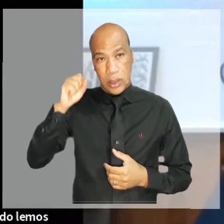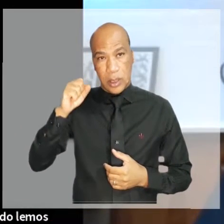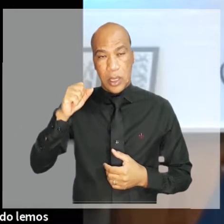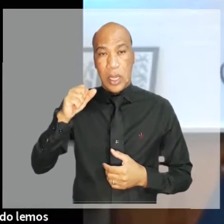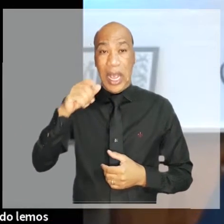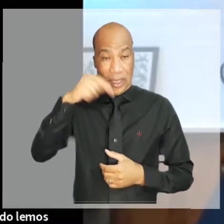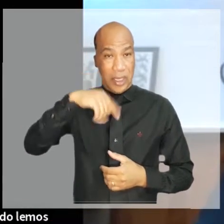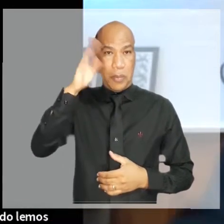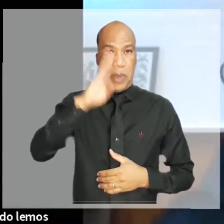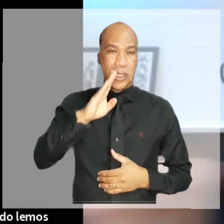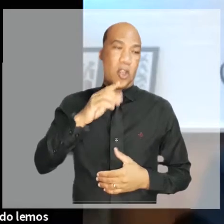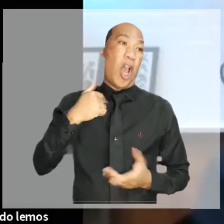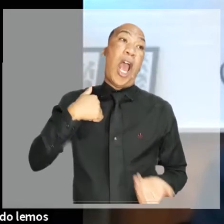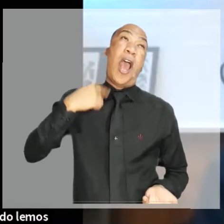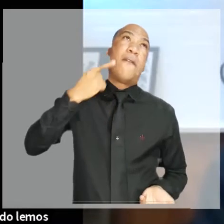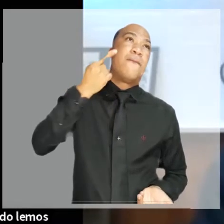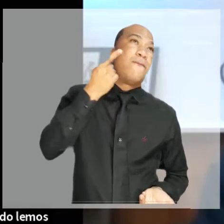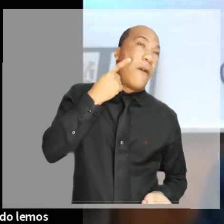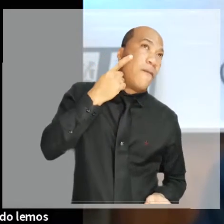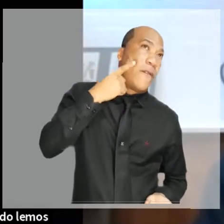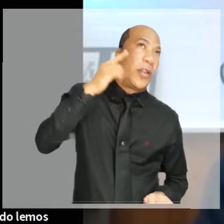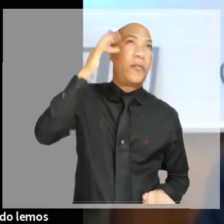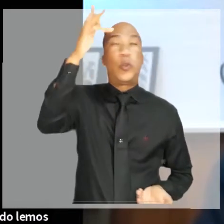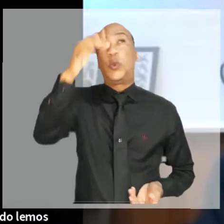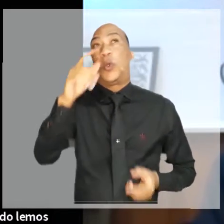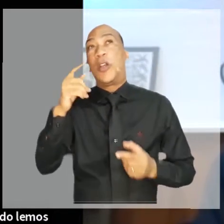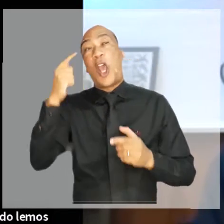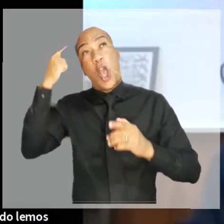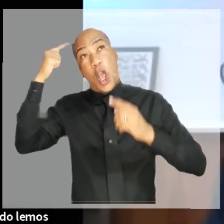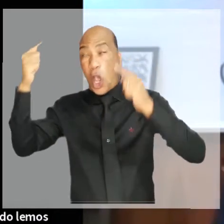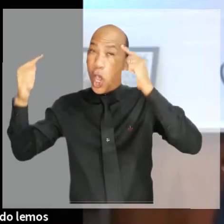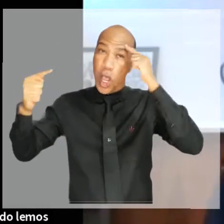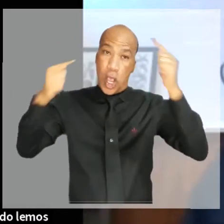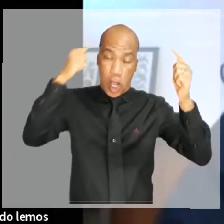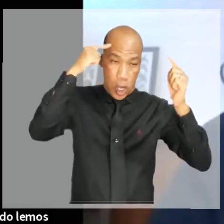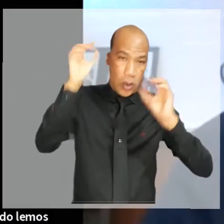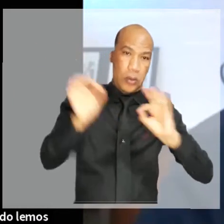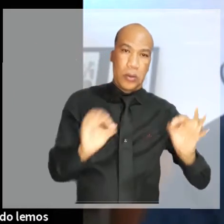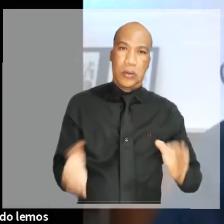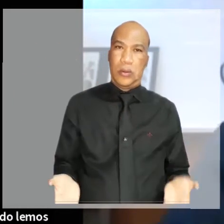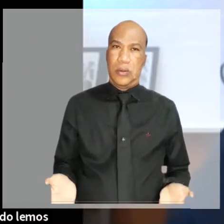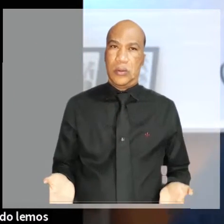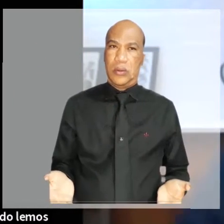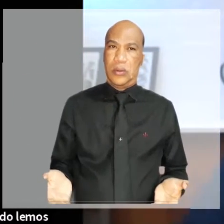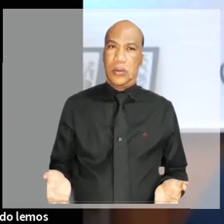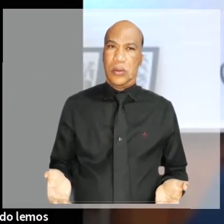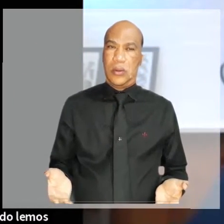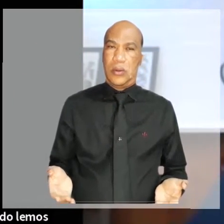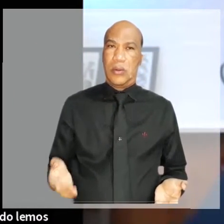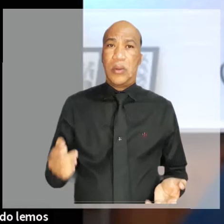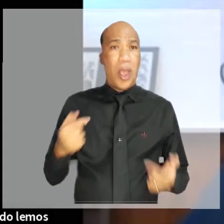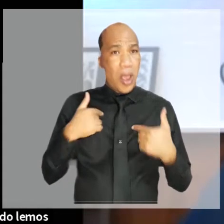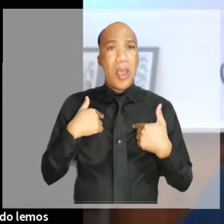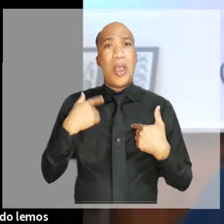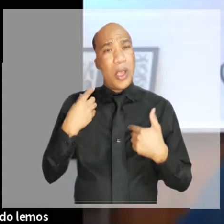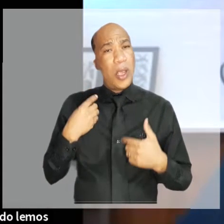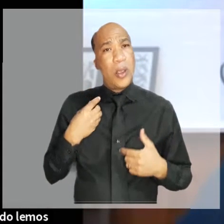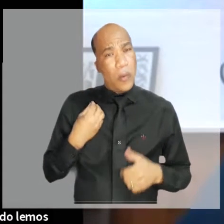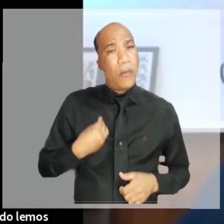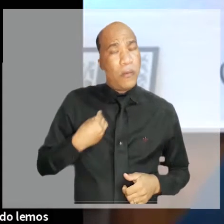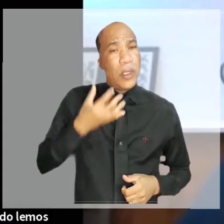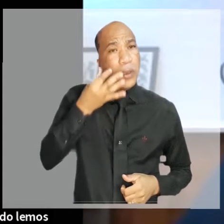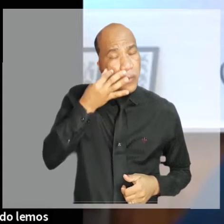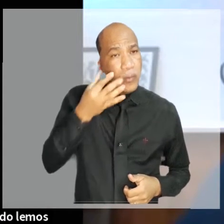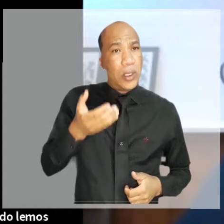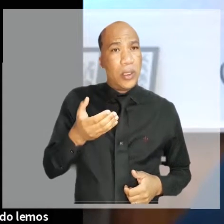planos, né? A gente tem planos muito sofisticados em várias áreas. Eu mesmo participei da realização do Plano Nacional